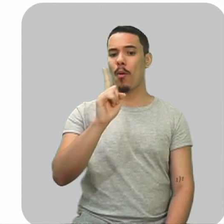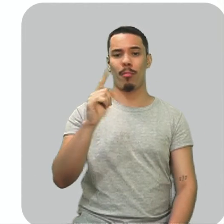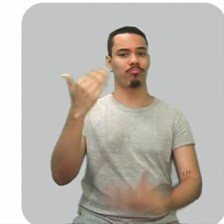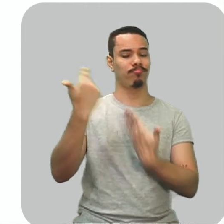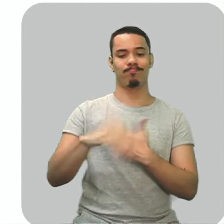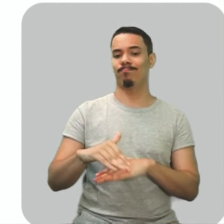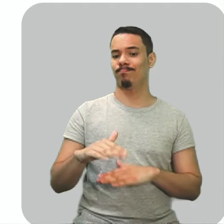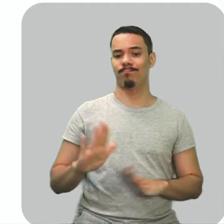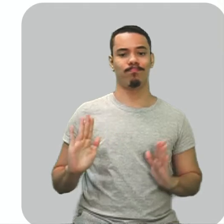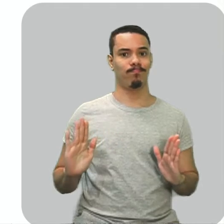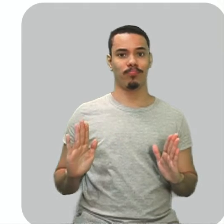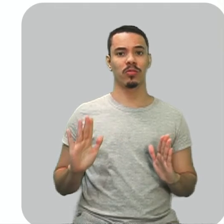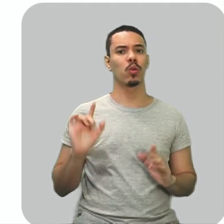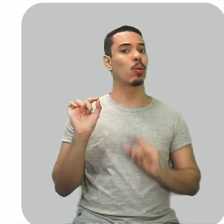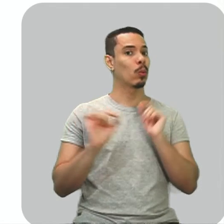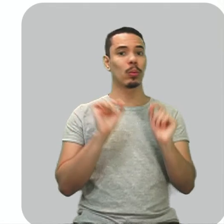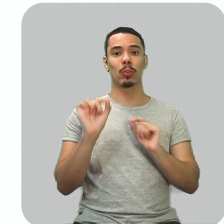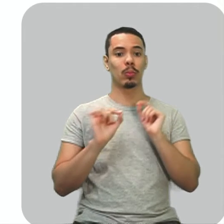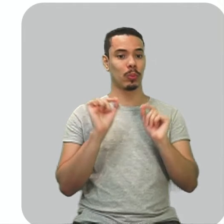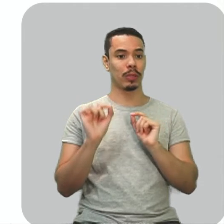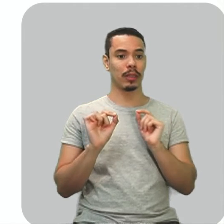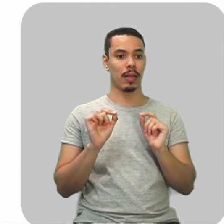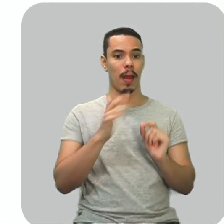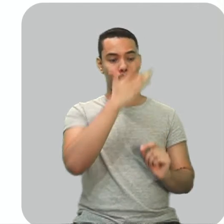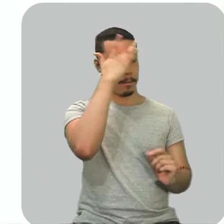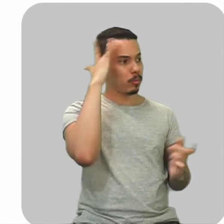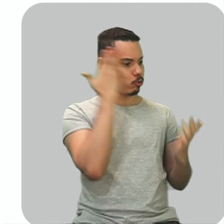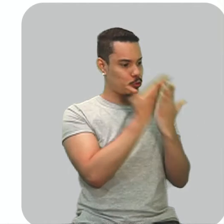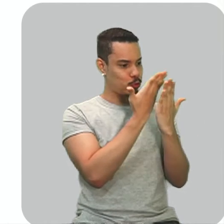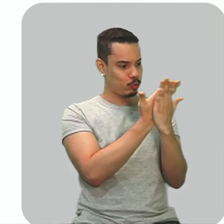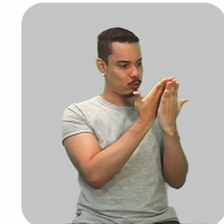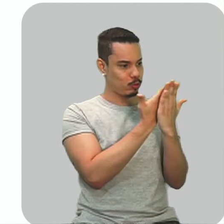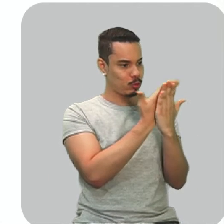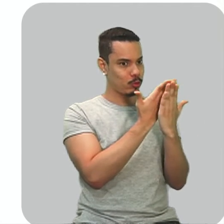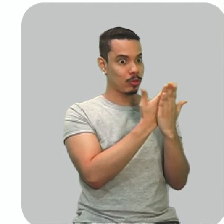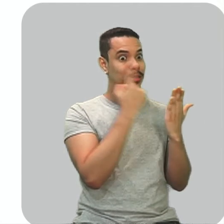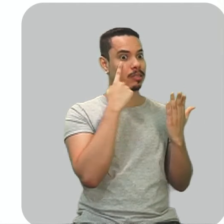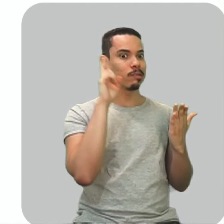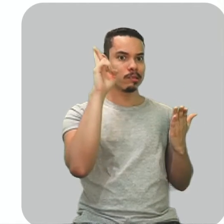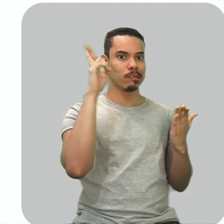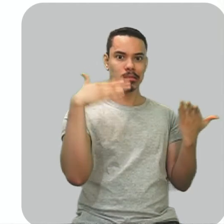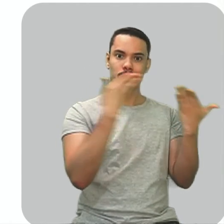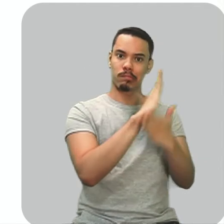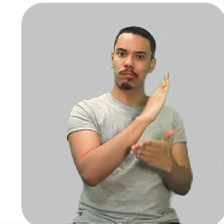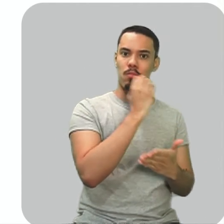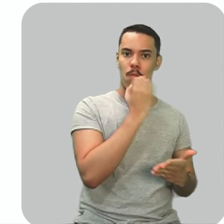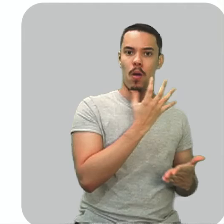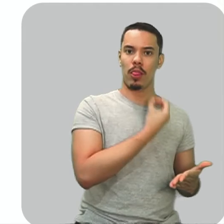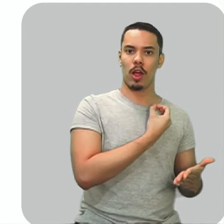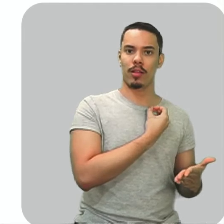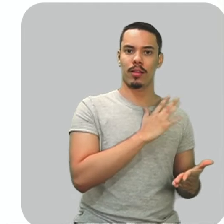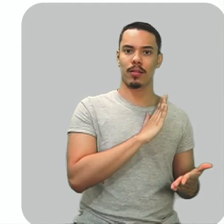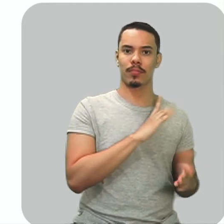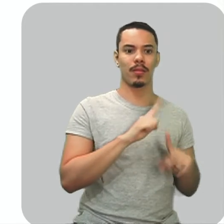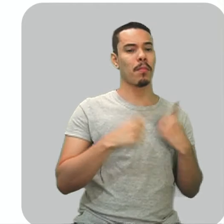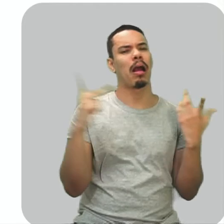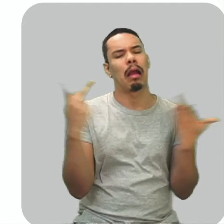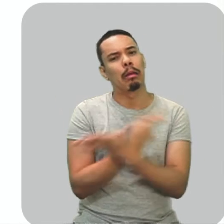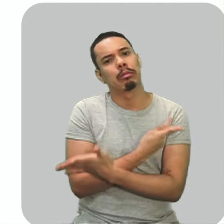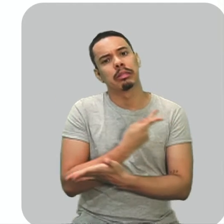na prova que a gente espera quando o aluno estuda ele se saia bem na prova